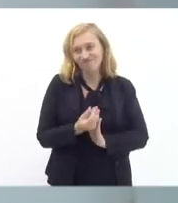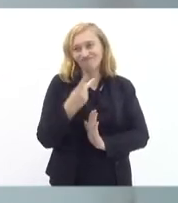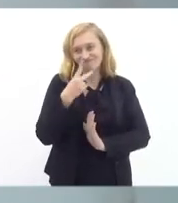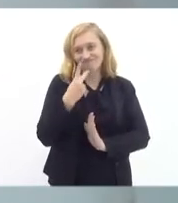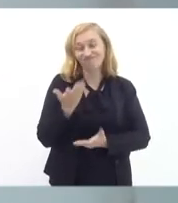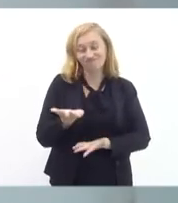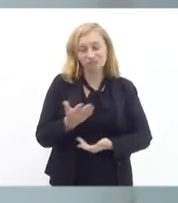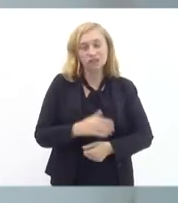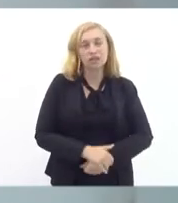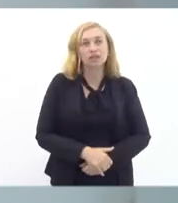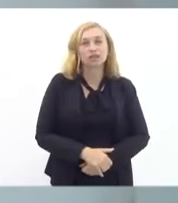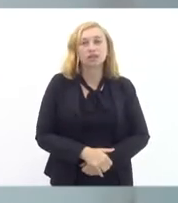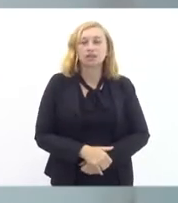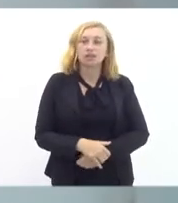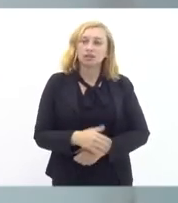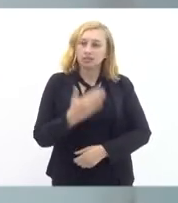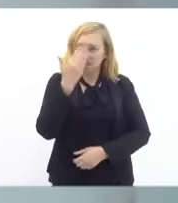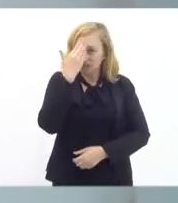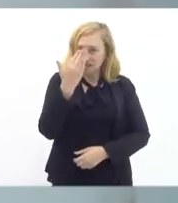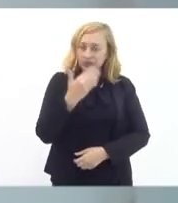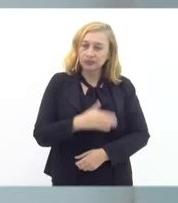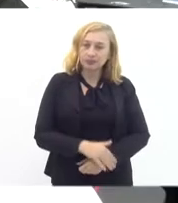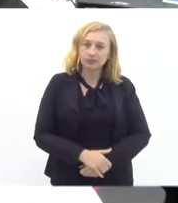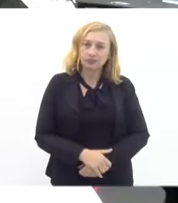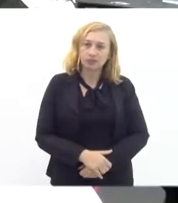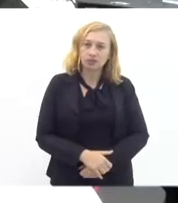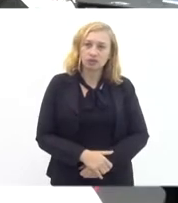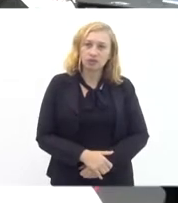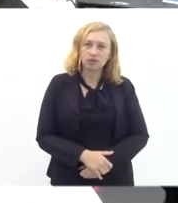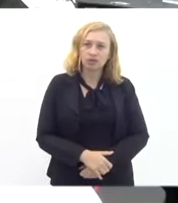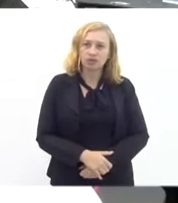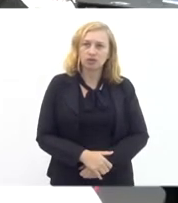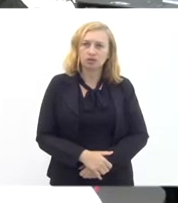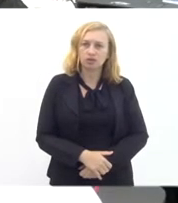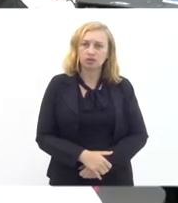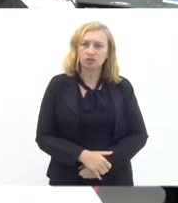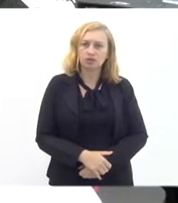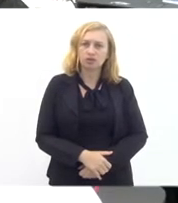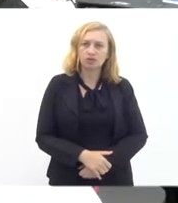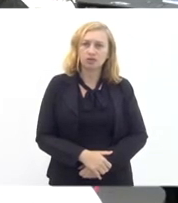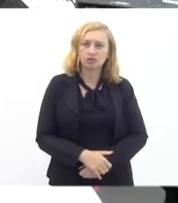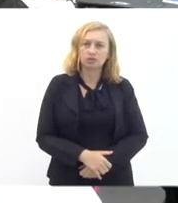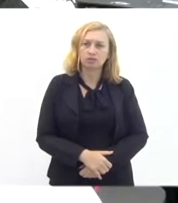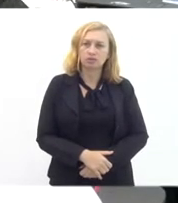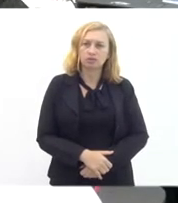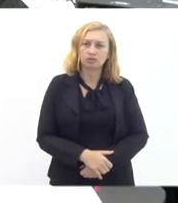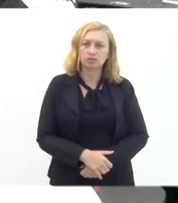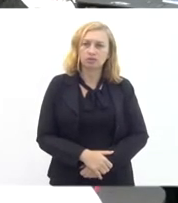É isso, gente. Obrigado. Obrigado. Oi?